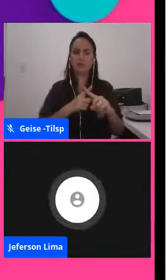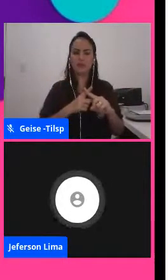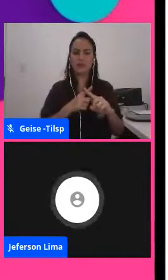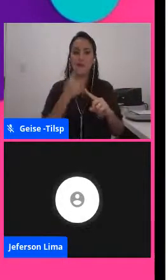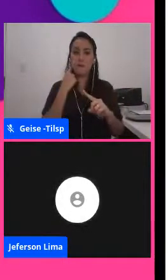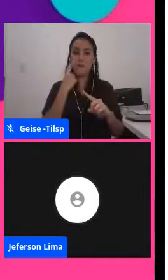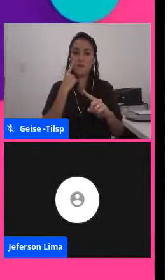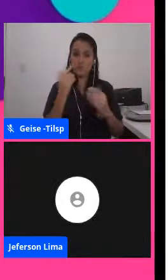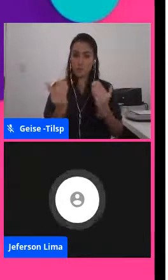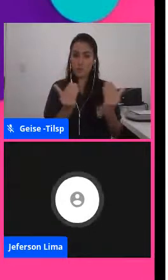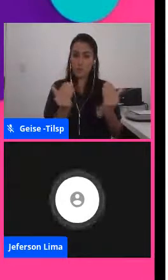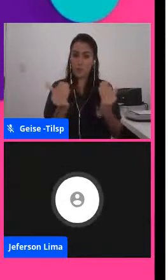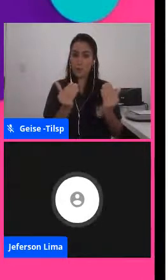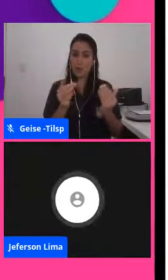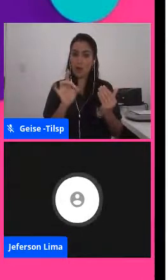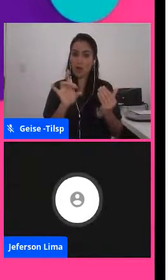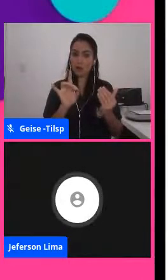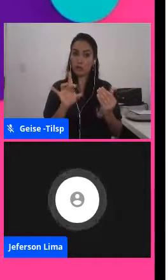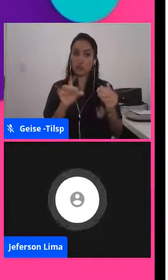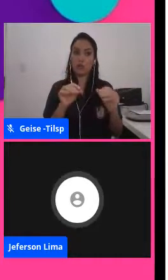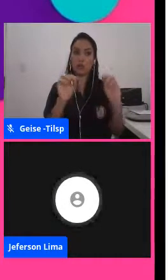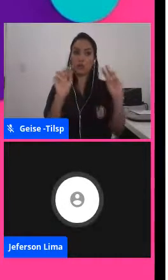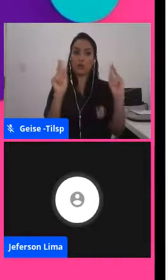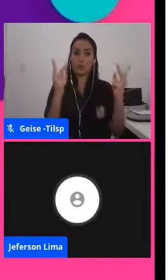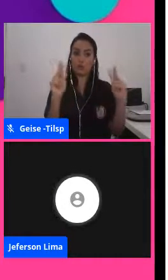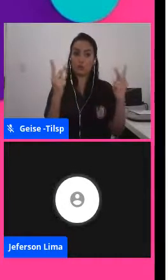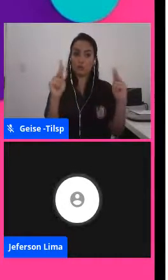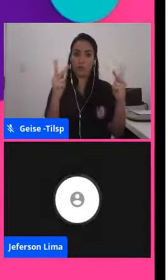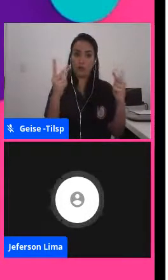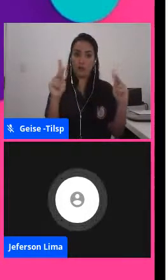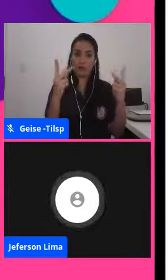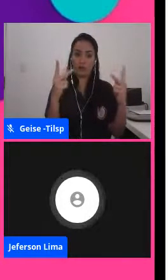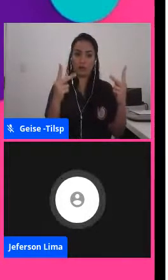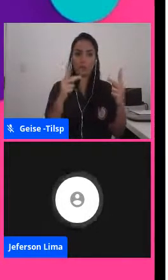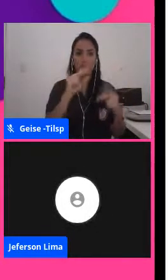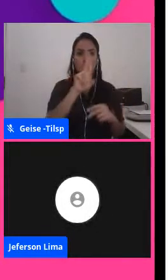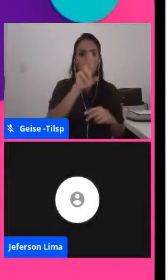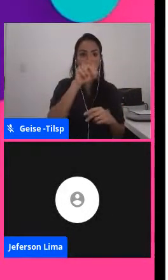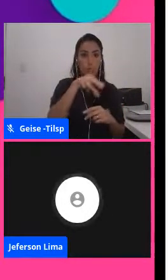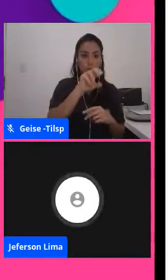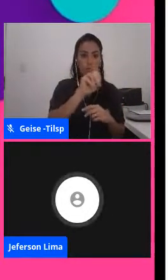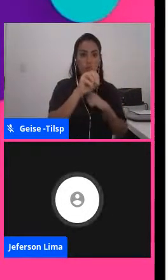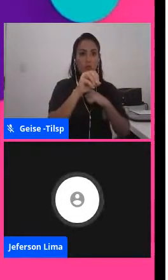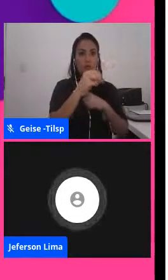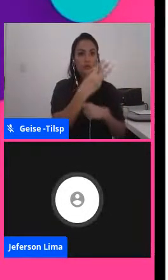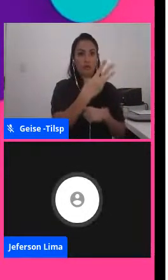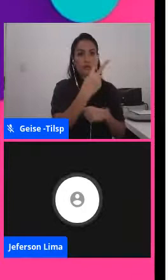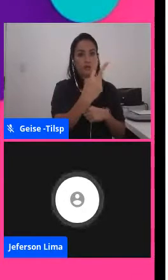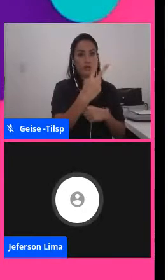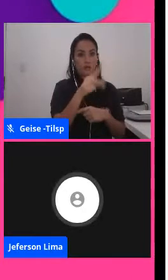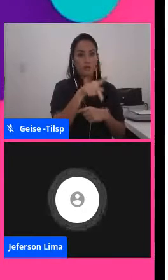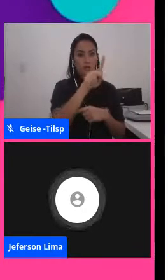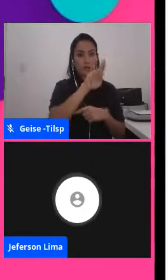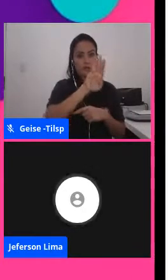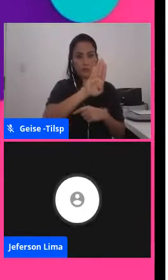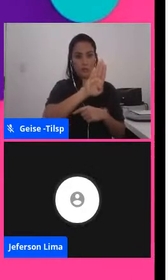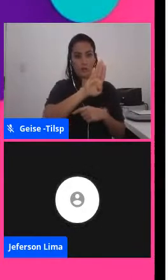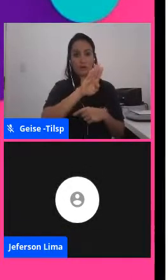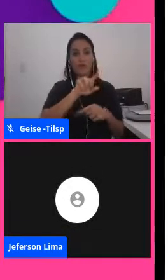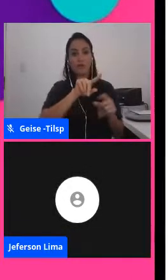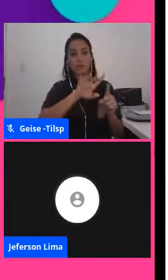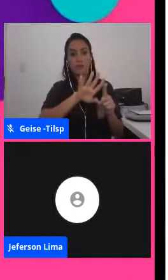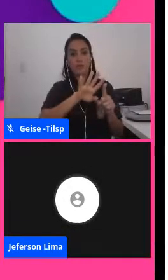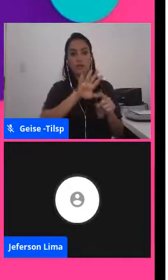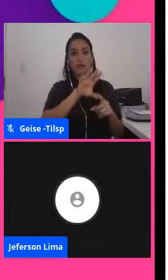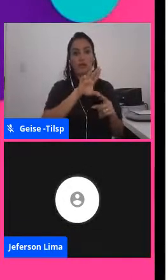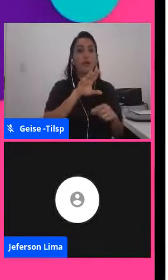a gente lembrar, né? O Arduino tinha 32 KB, o Arduino Uno, né? Ele tinha 32 KB. O Arduino Mega, né? Não sei se vocês vão